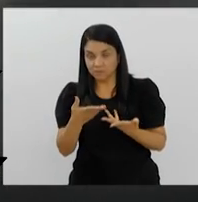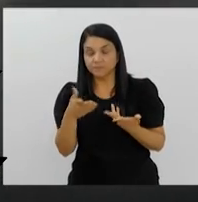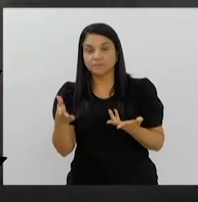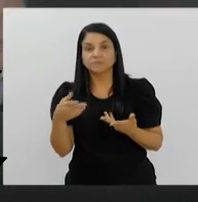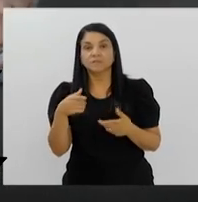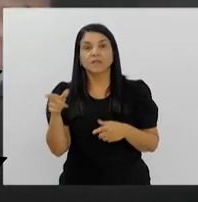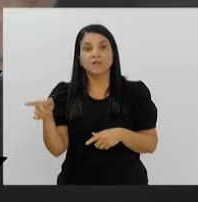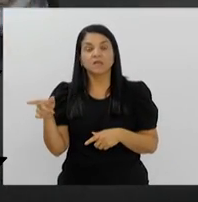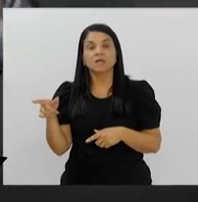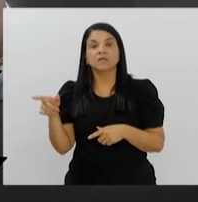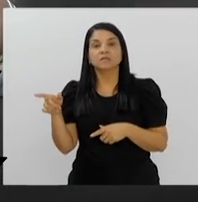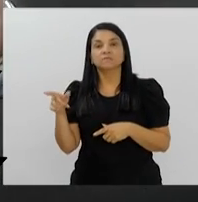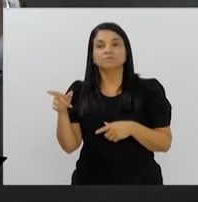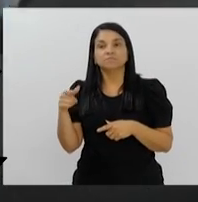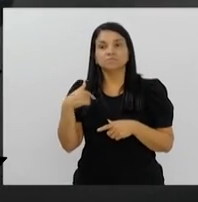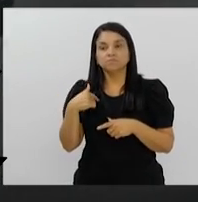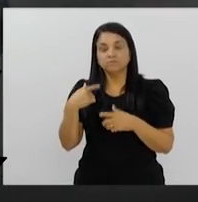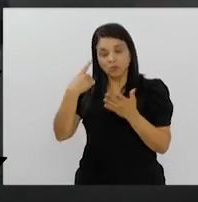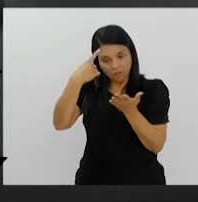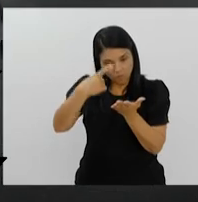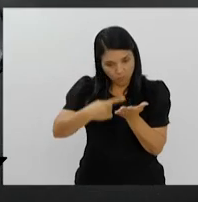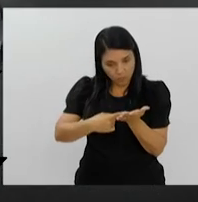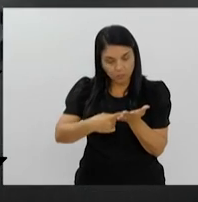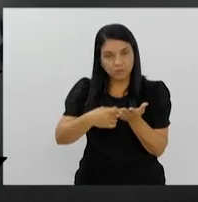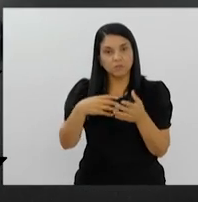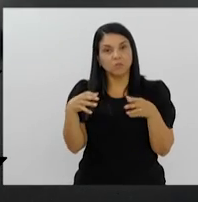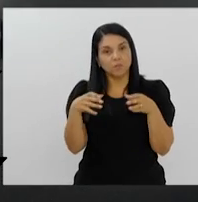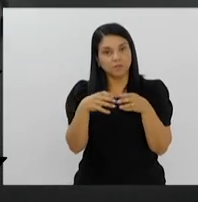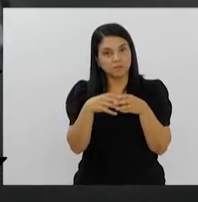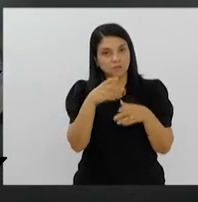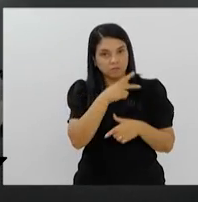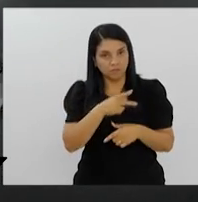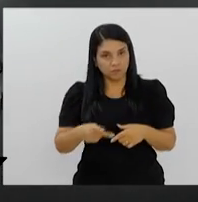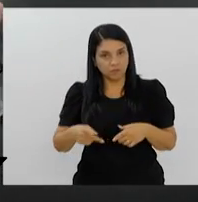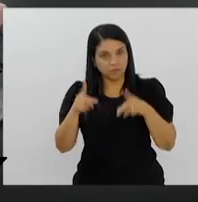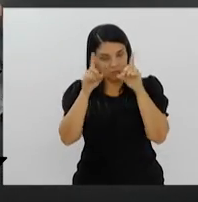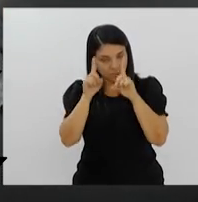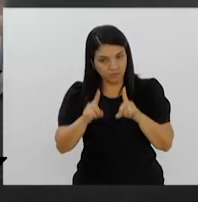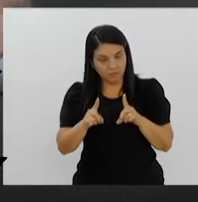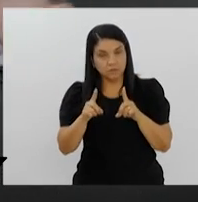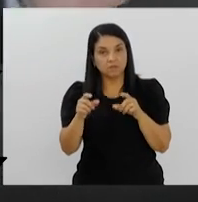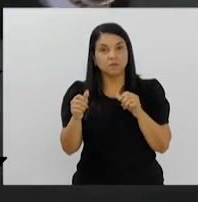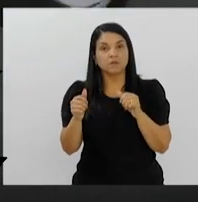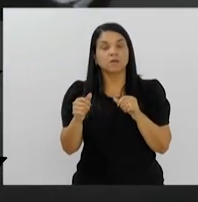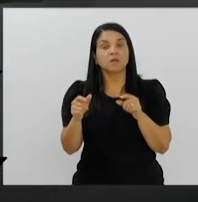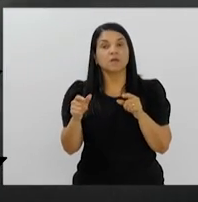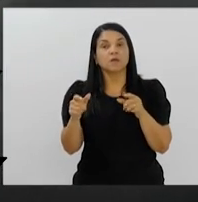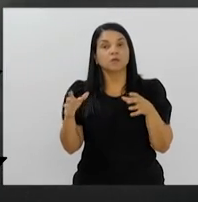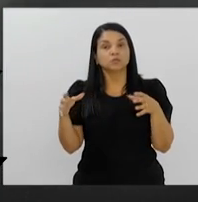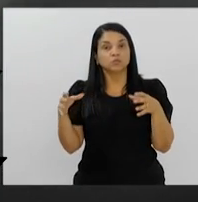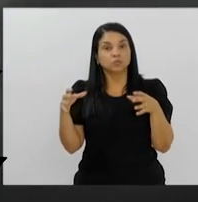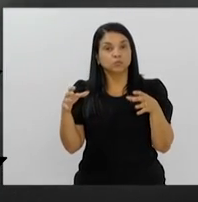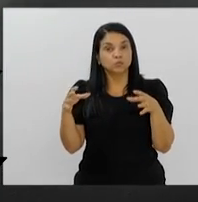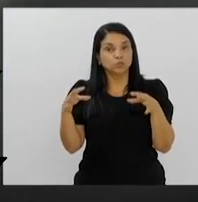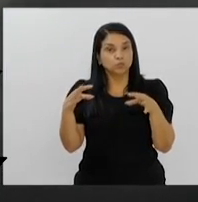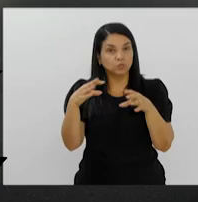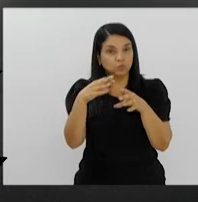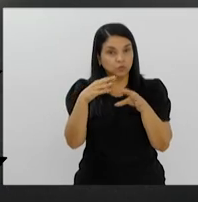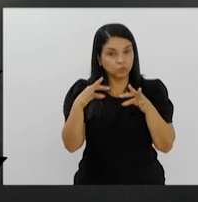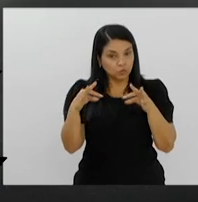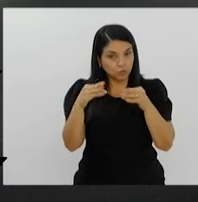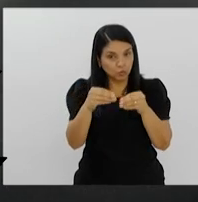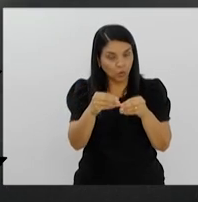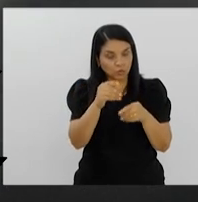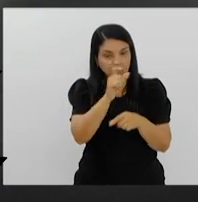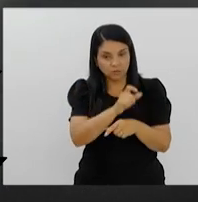disposição E aí eu já tô me comprometendo como presidente da Comissão da pessoa com deficiência não só como presidente da CPI que é colocar todos os casos